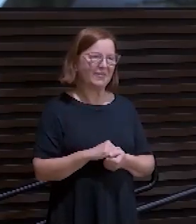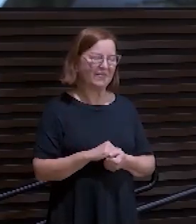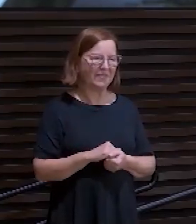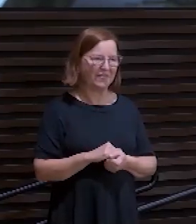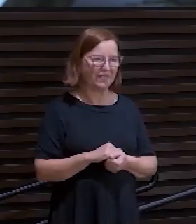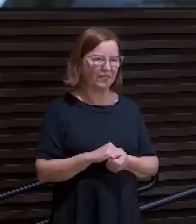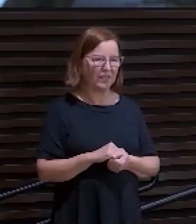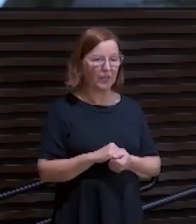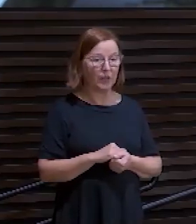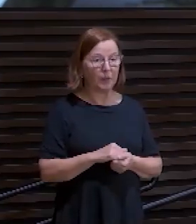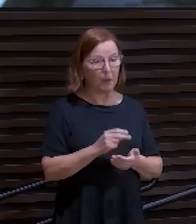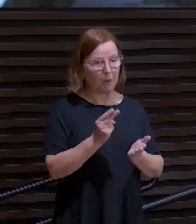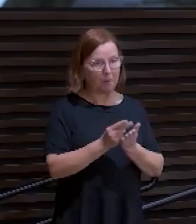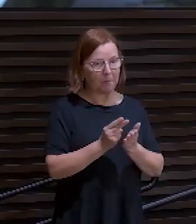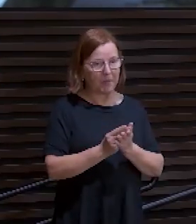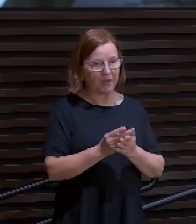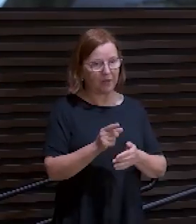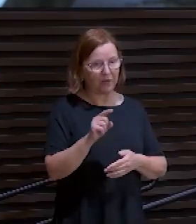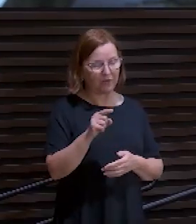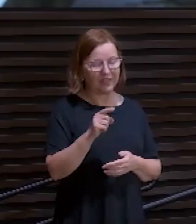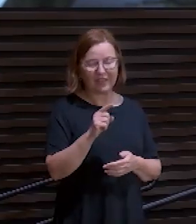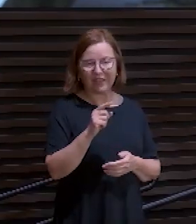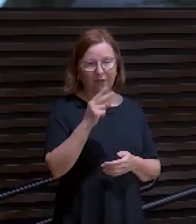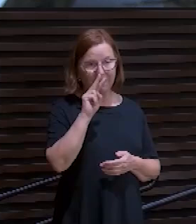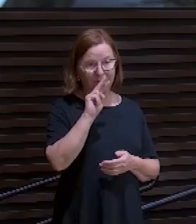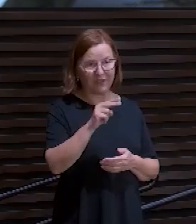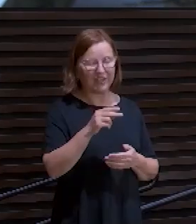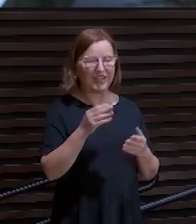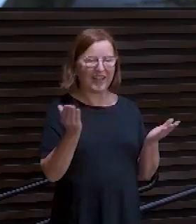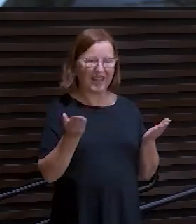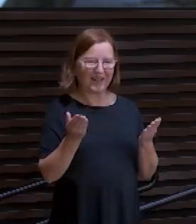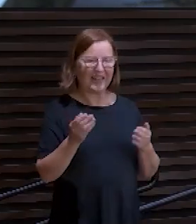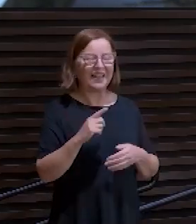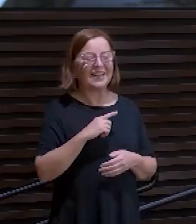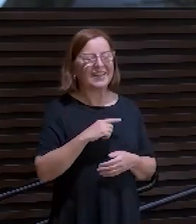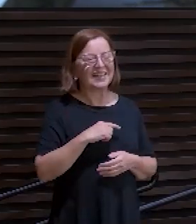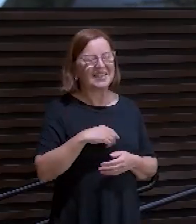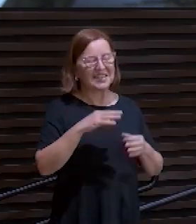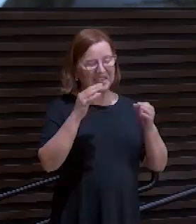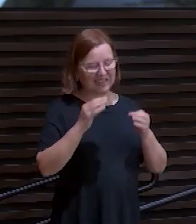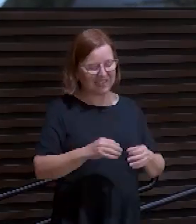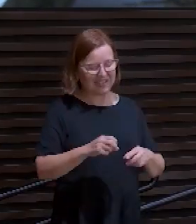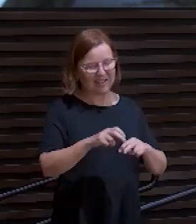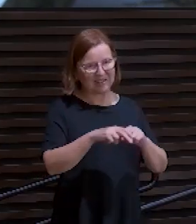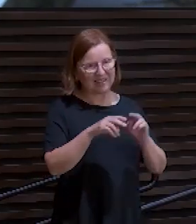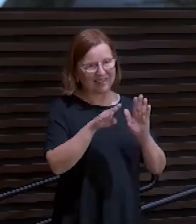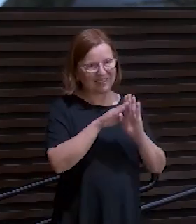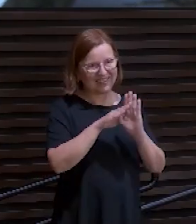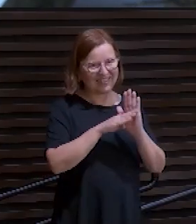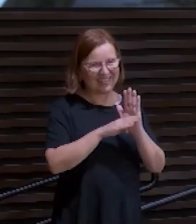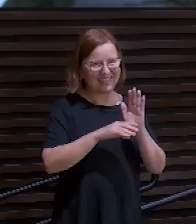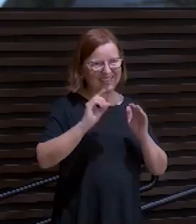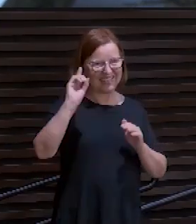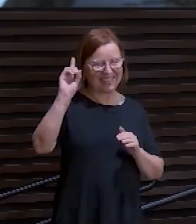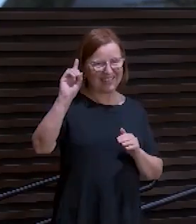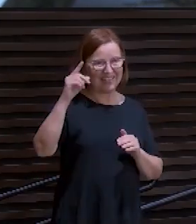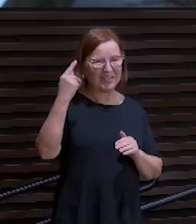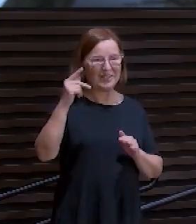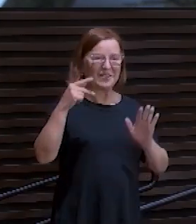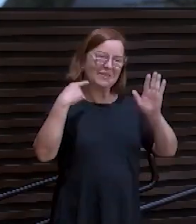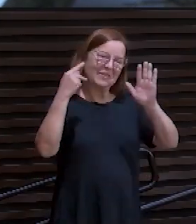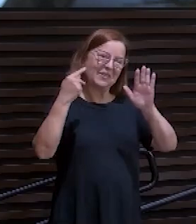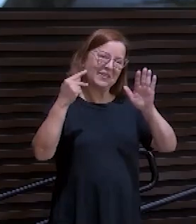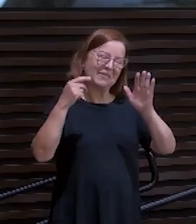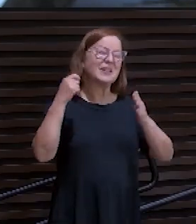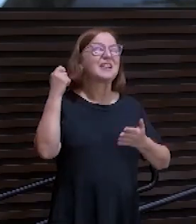você não veja agora, tenha certeza que nos planos de Deus, as suas promessas irão